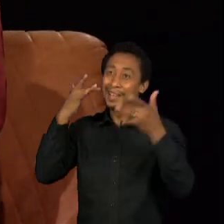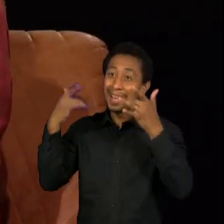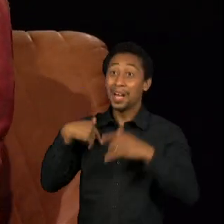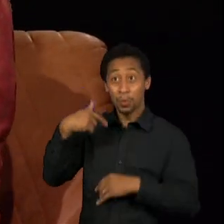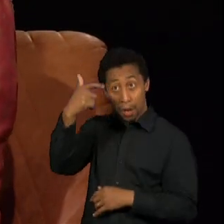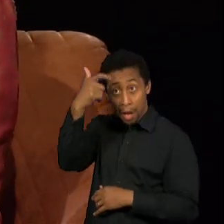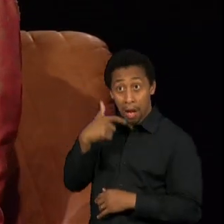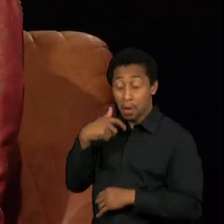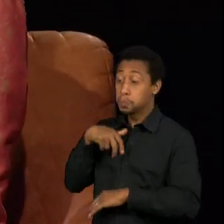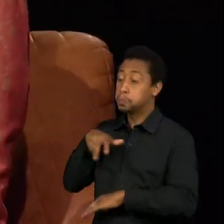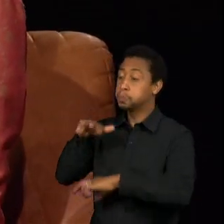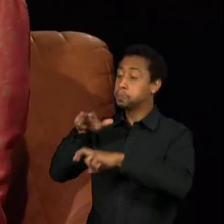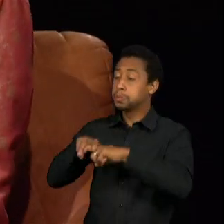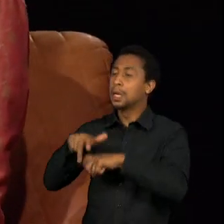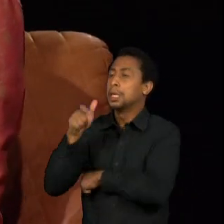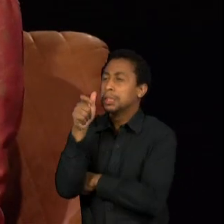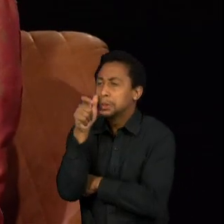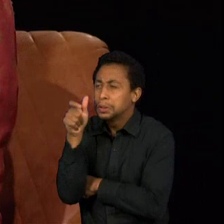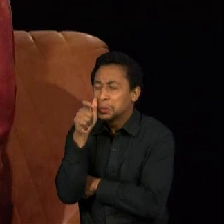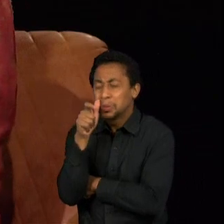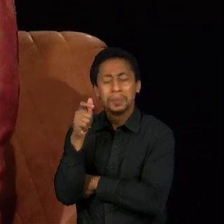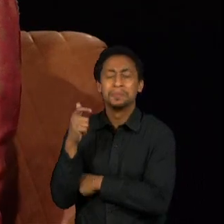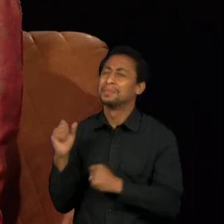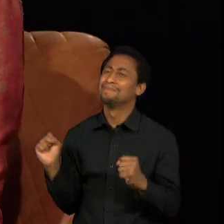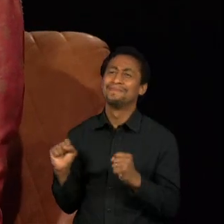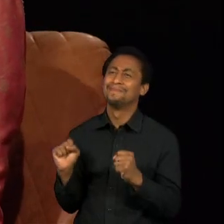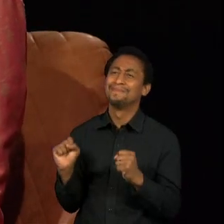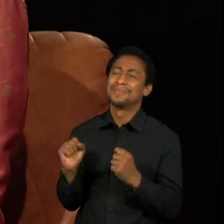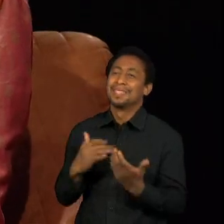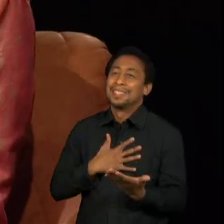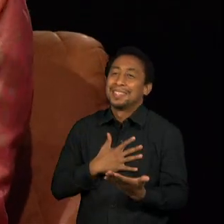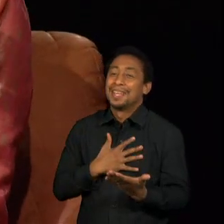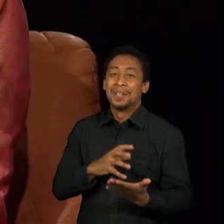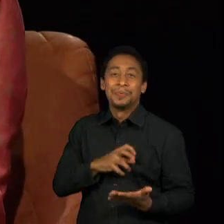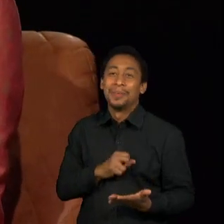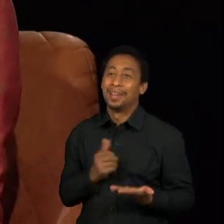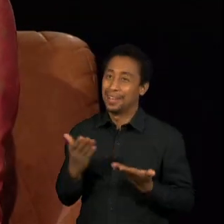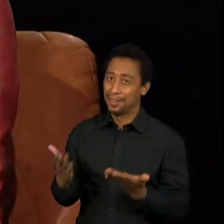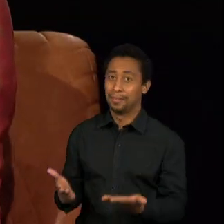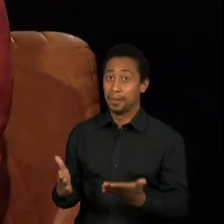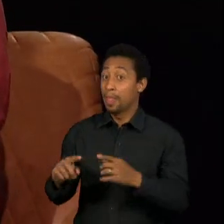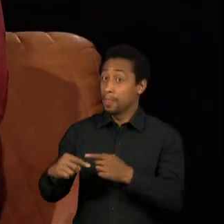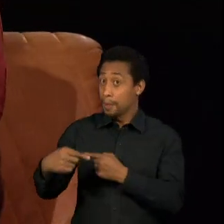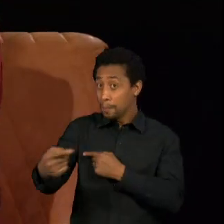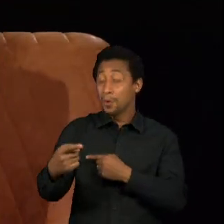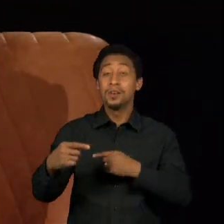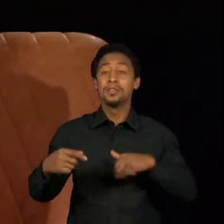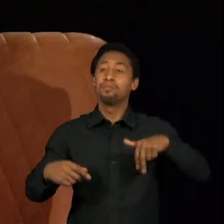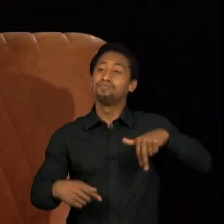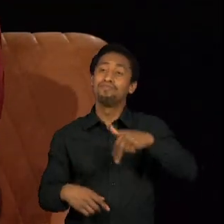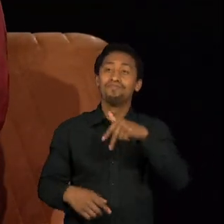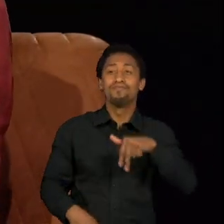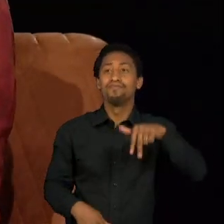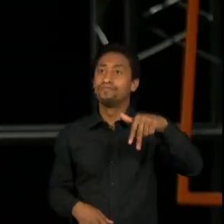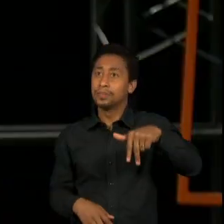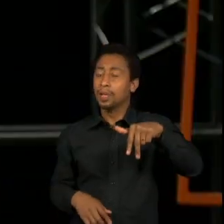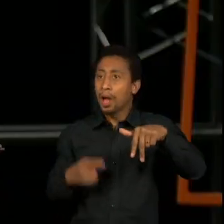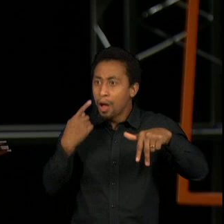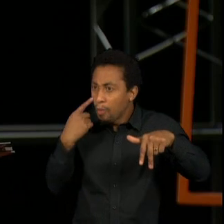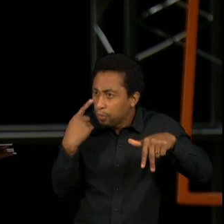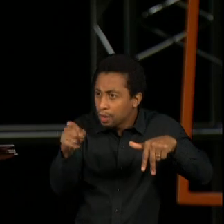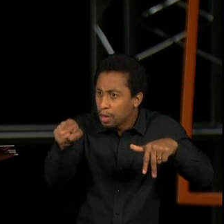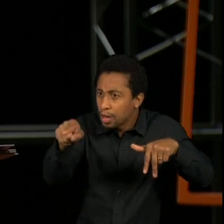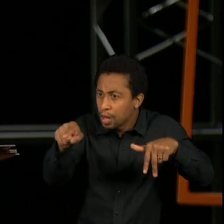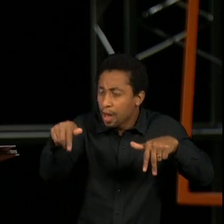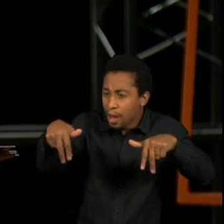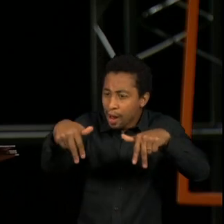em Exorbitância. Eu me lembro também que antes disso eu vi Beth na rua, em Botafogo, assim, passando. Eu segui Beth. Você tem